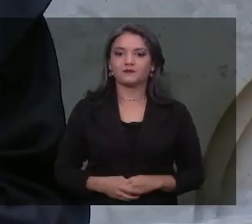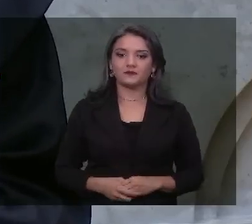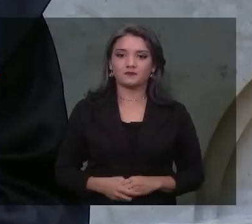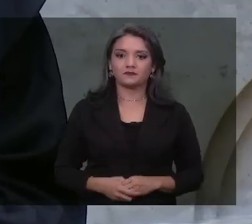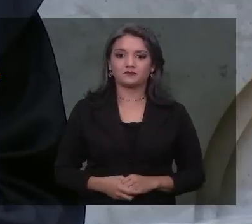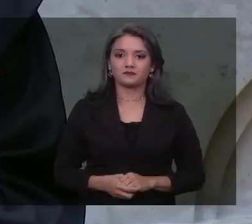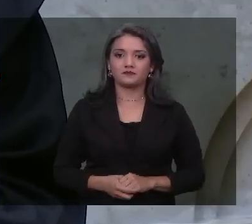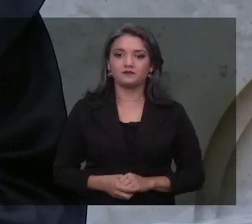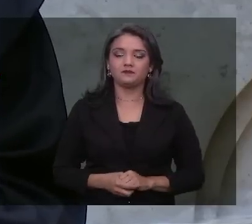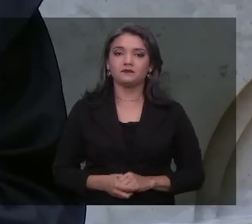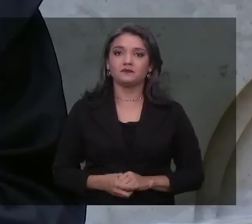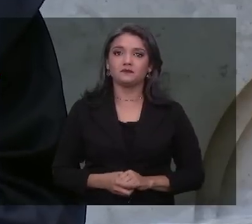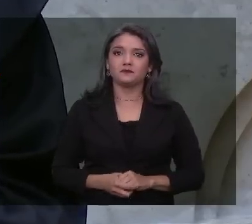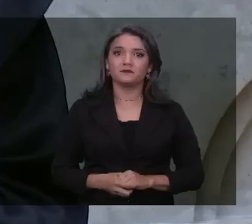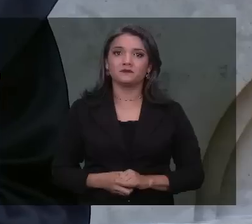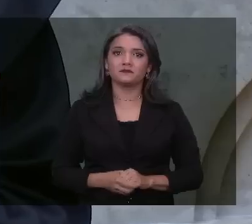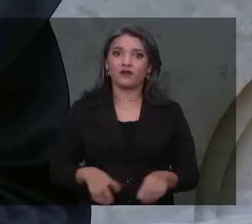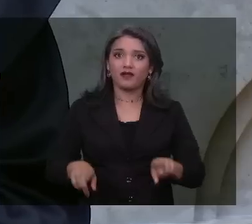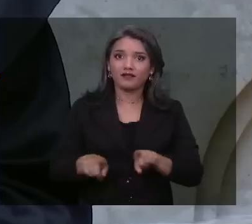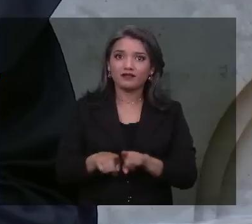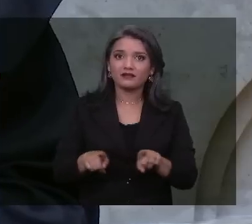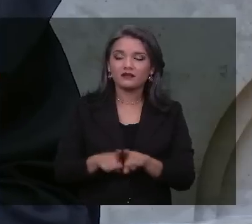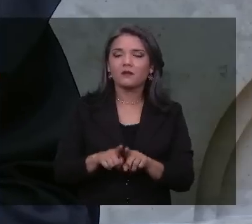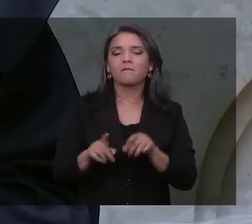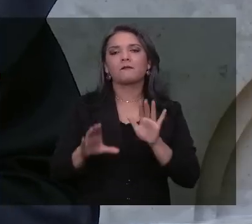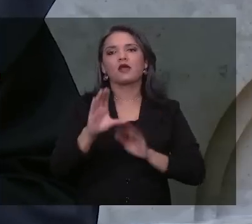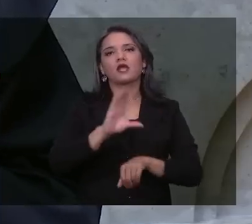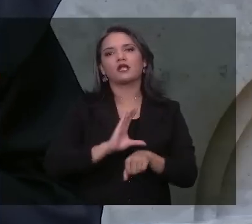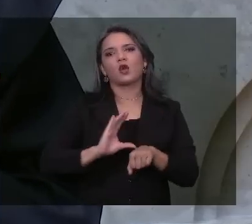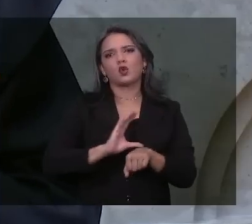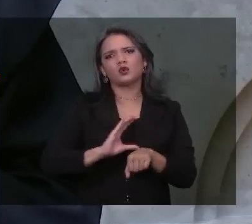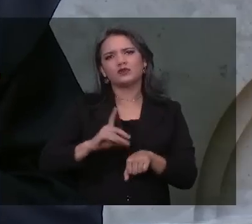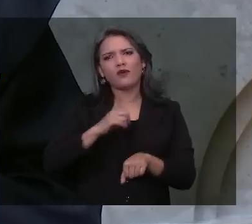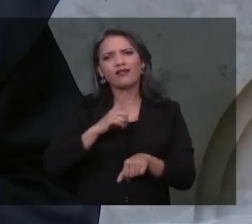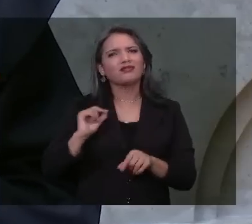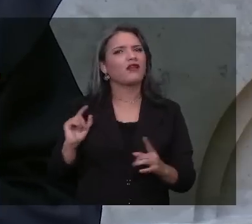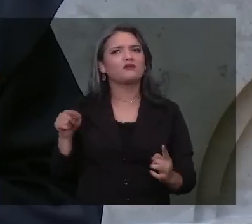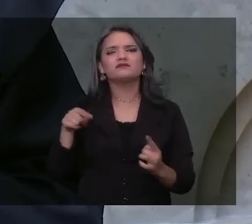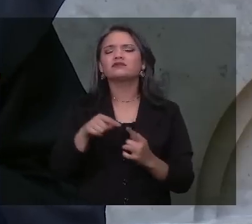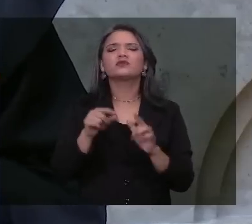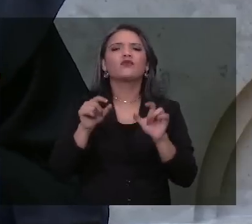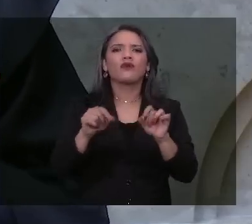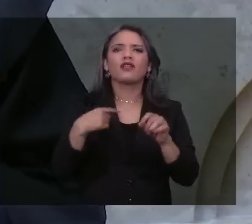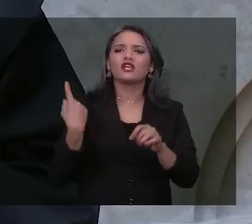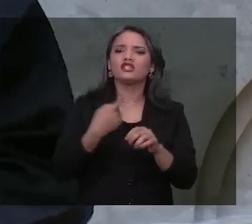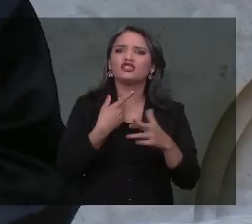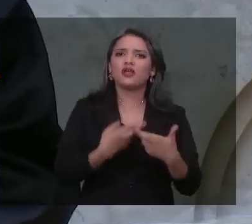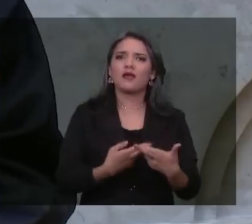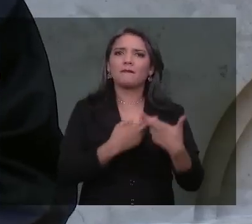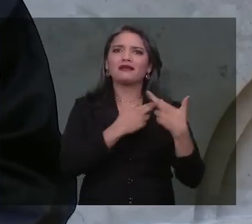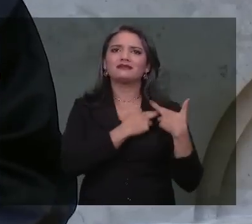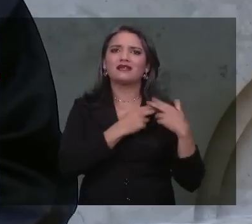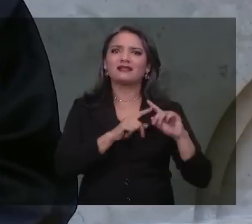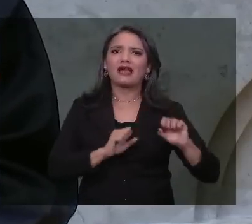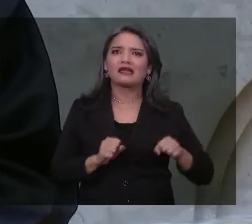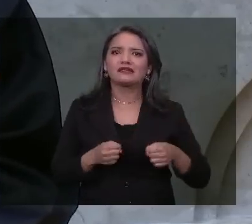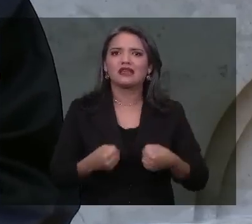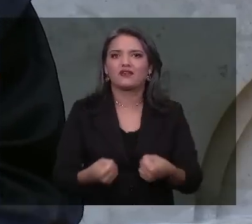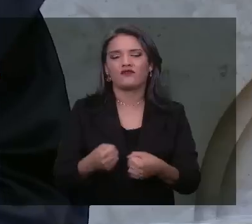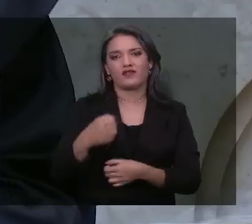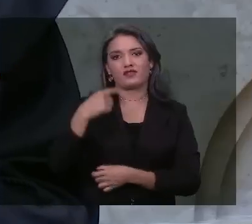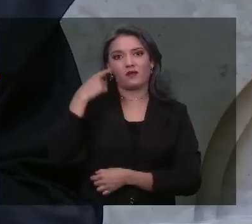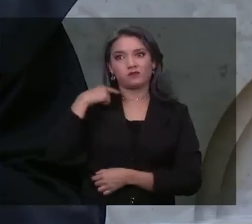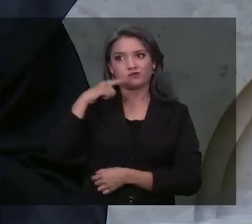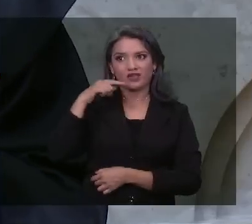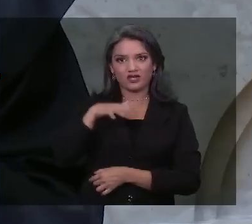Com igual relevância, o texto constitucional nos atribui também a missão de representar e defender a advocacia,